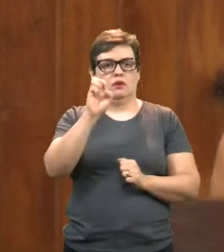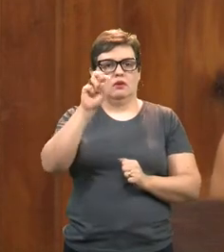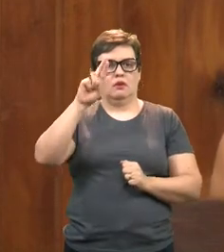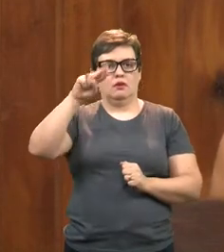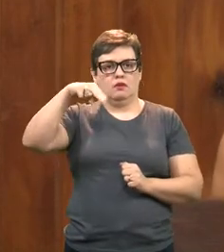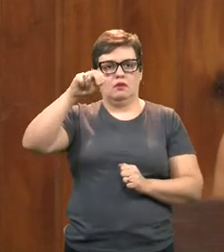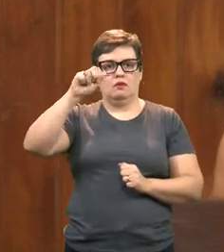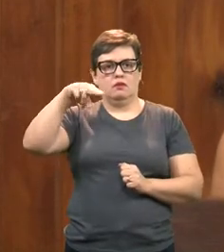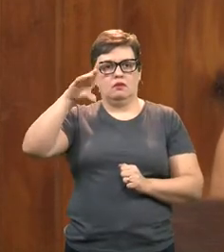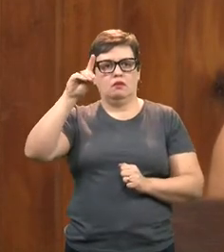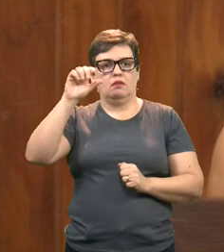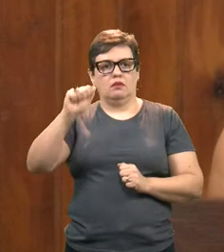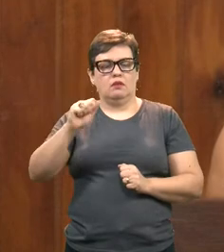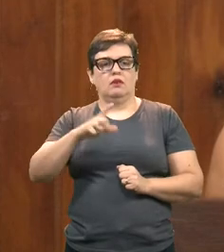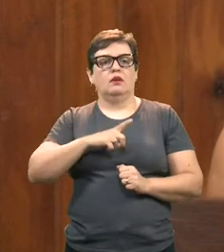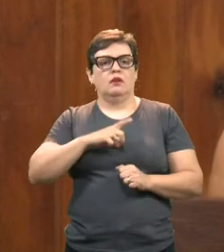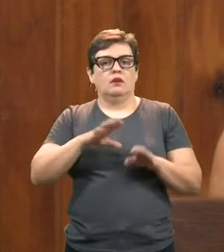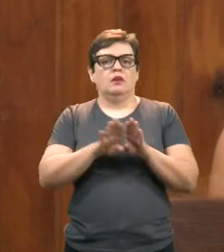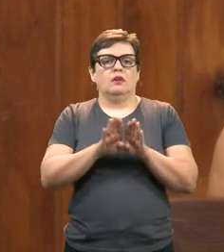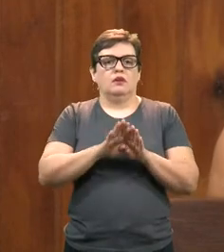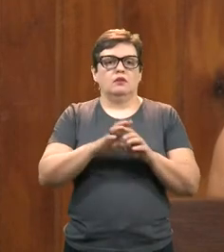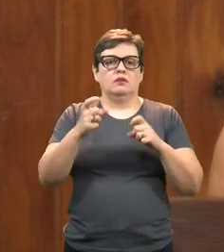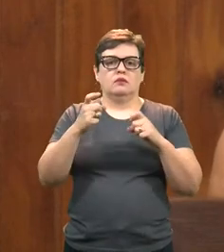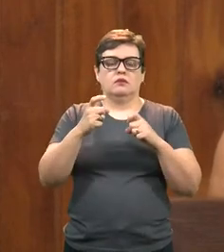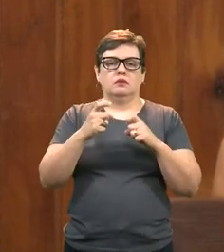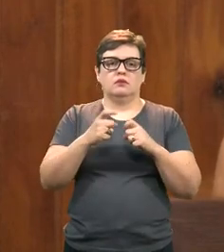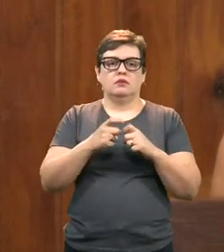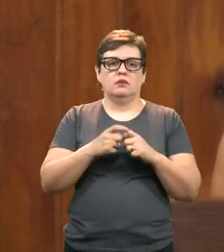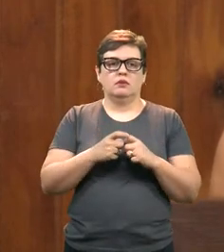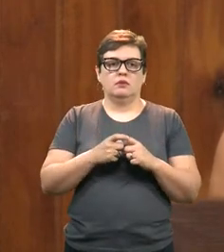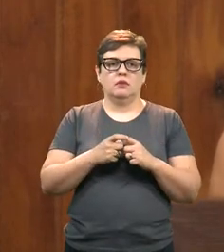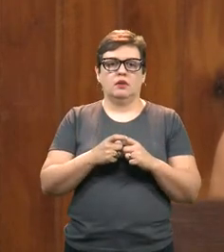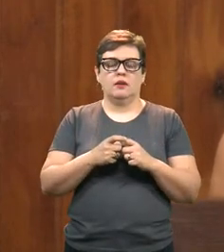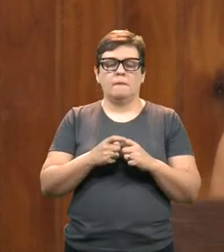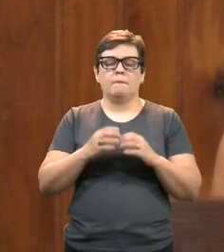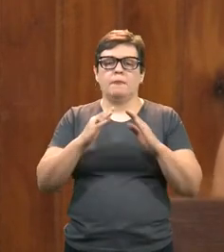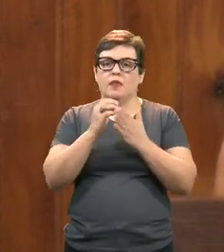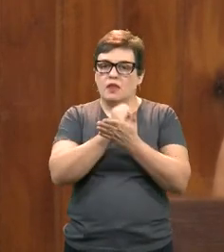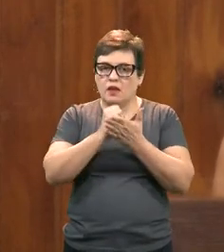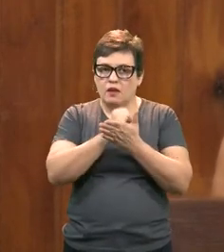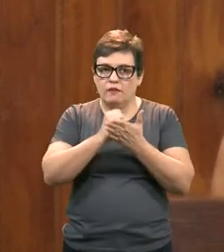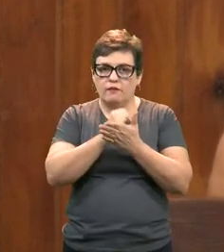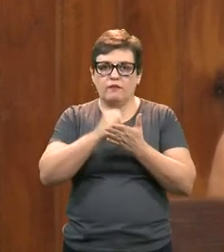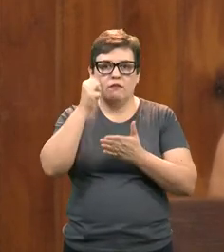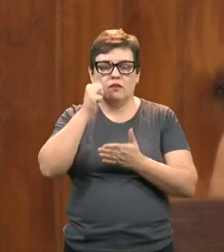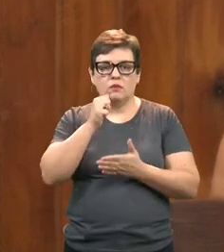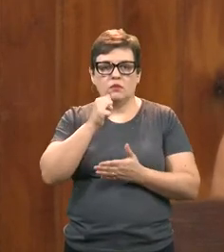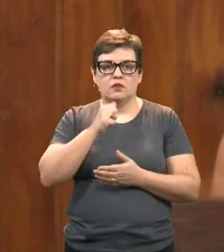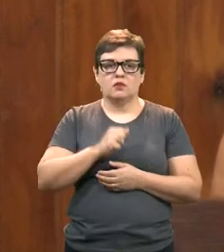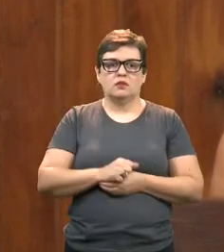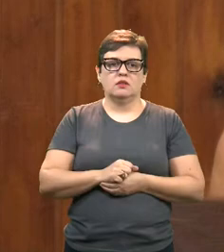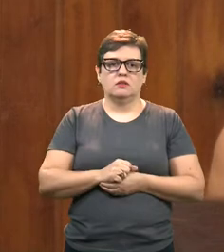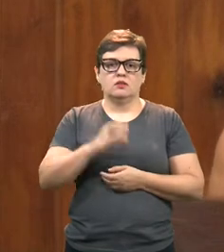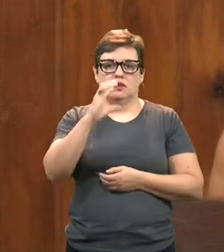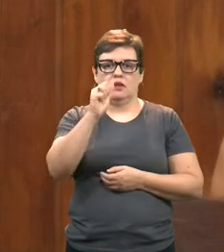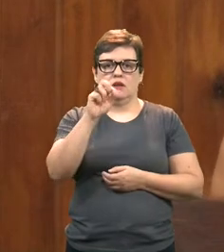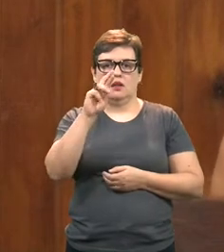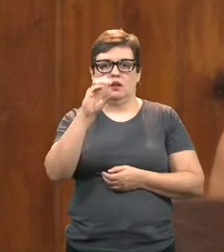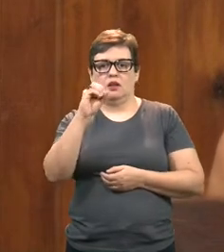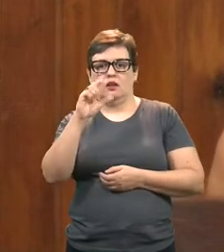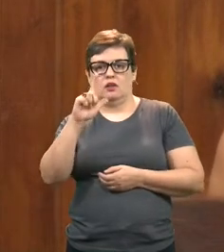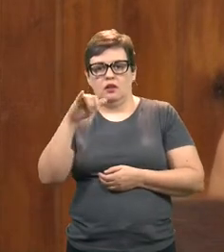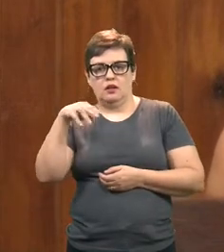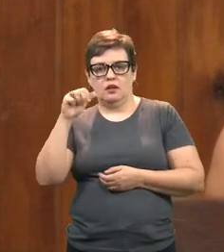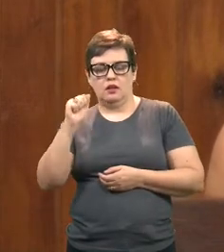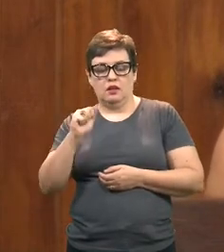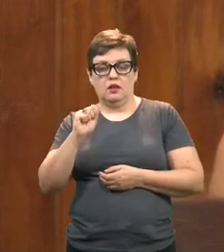temos aqui a doutora Carolina Marrone, farmacêutica, que está acompanhando também, assim como o doutor Joaquim. Nós somos uma